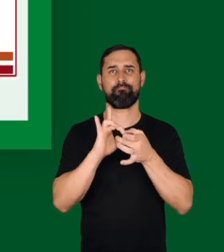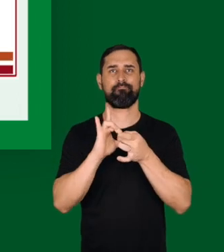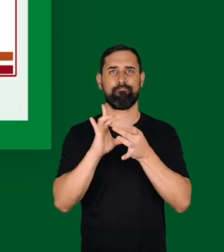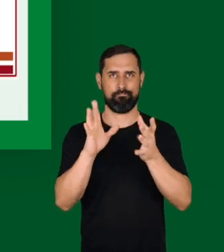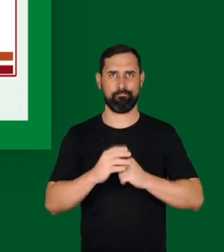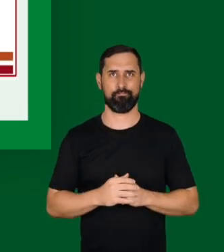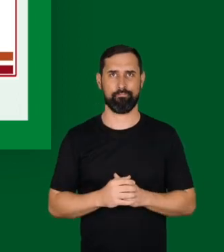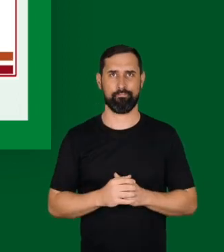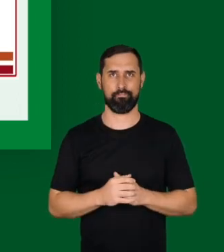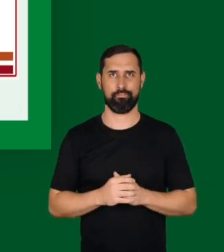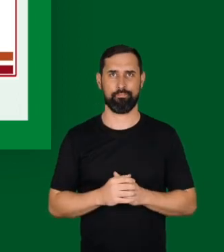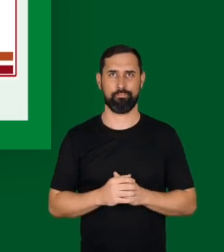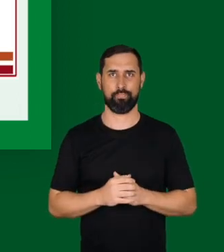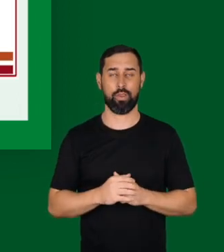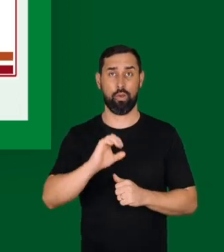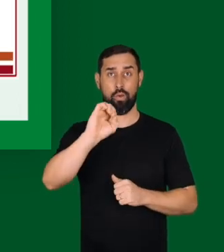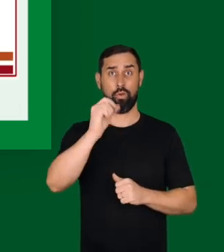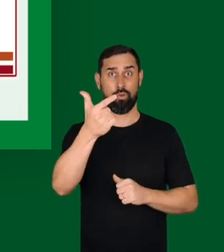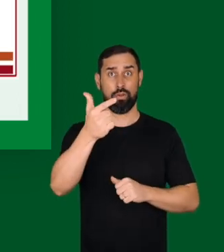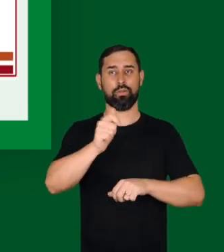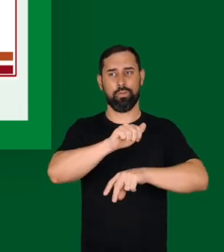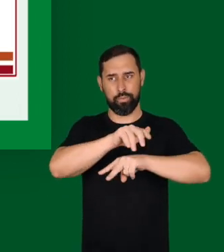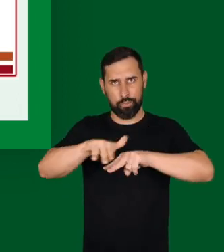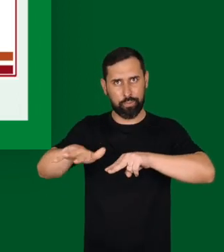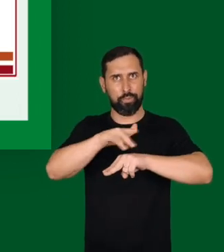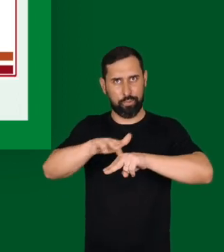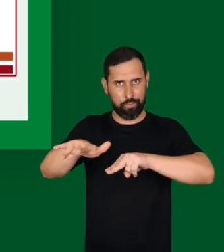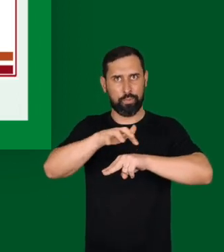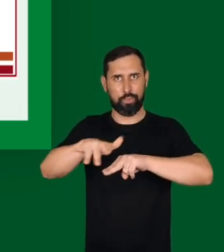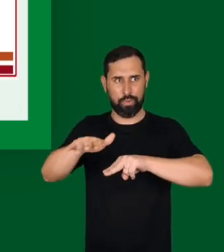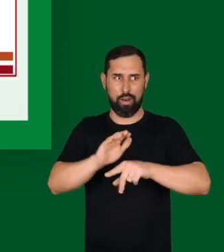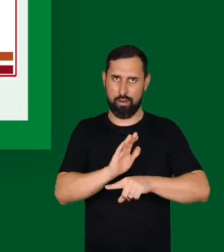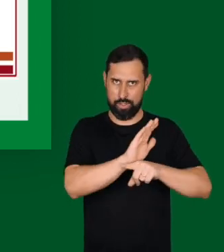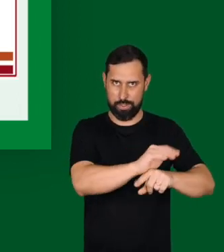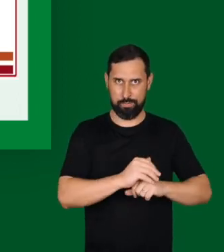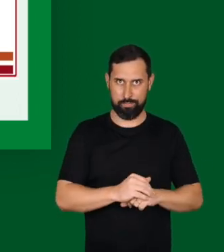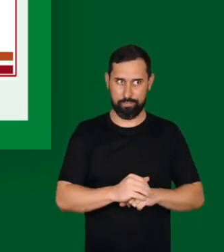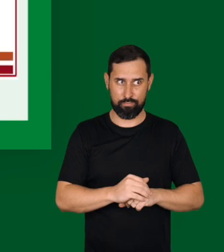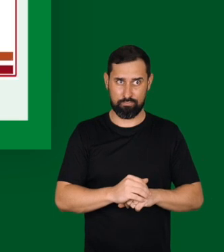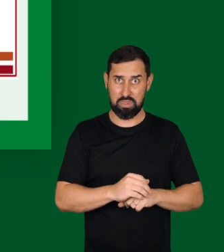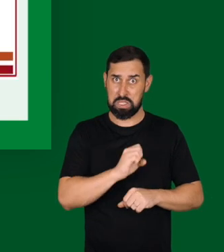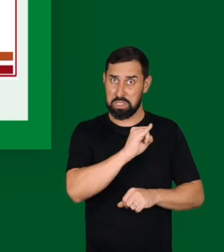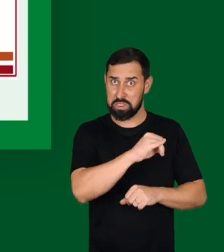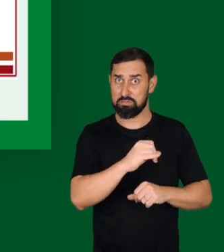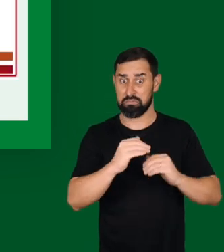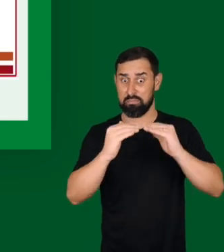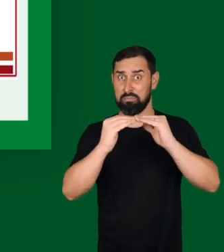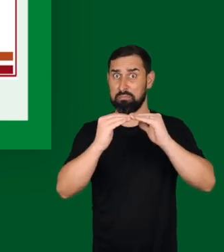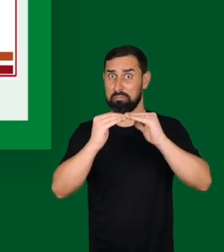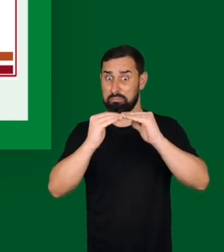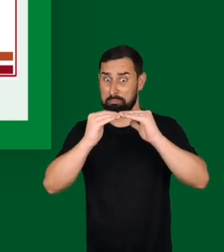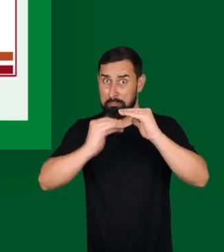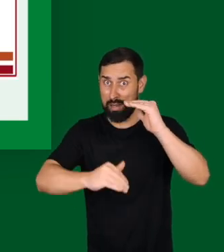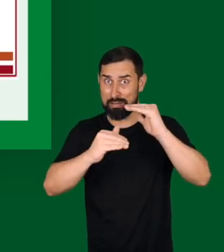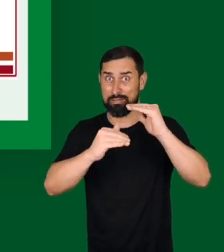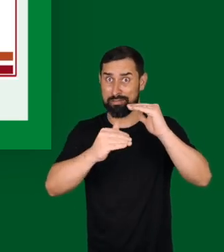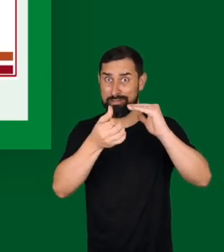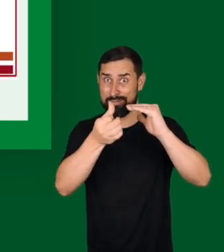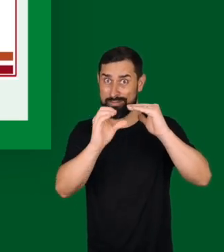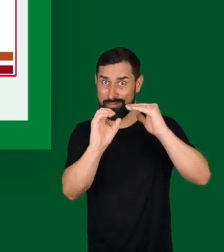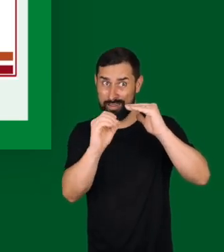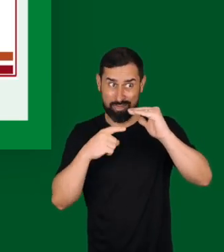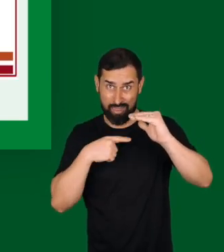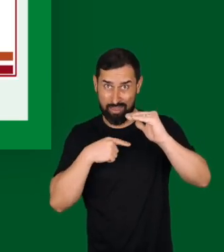fazer abrir via aérea, oferecer oxigênio e ventilar. Se o paciente está